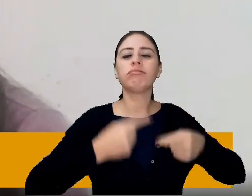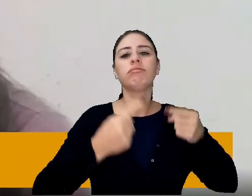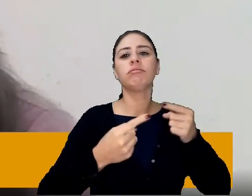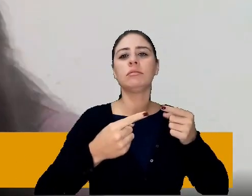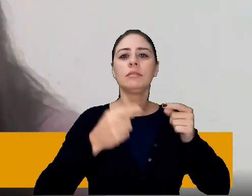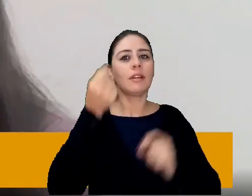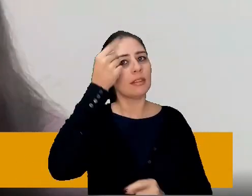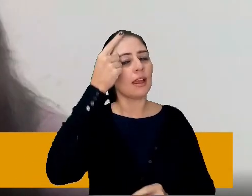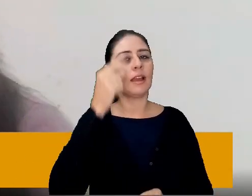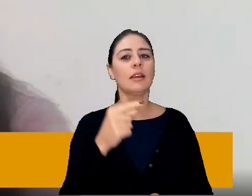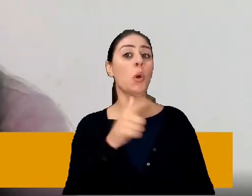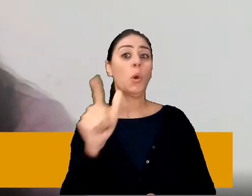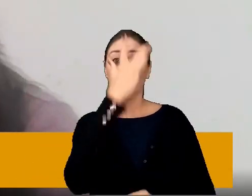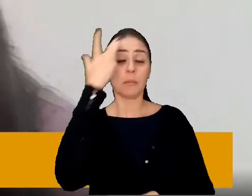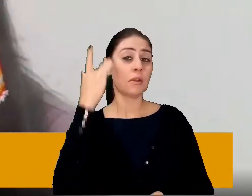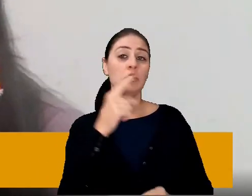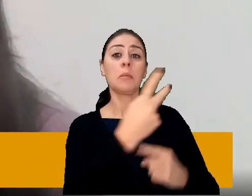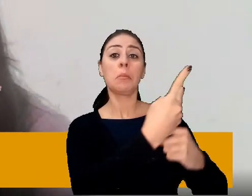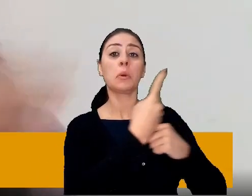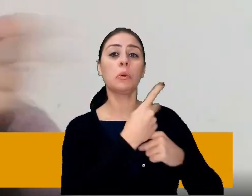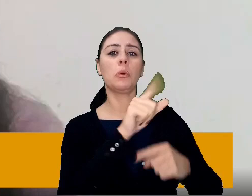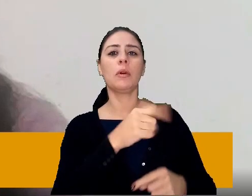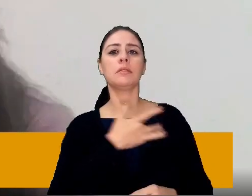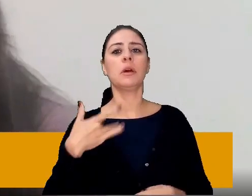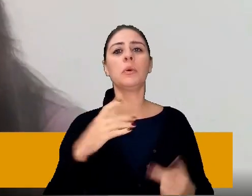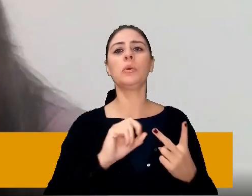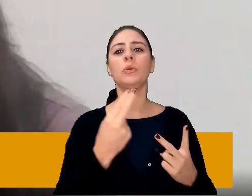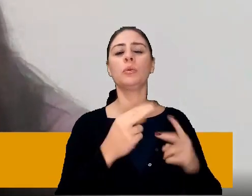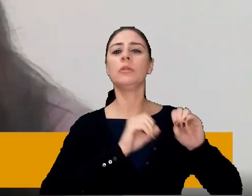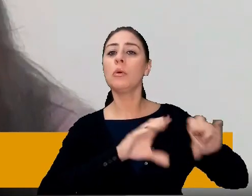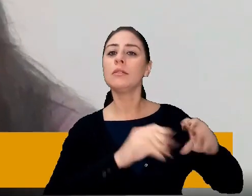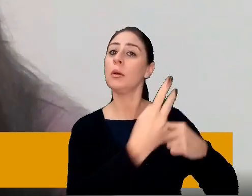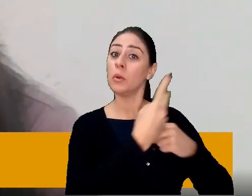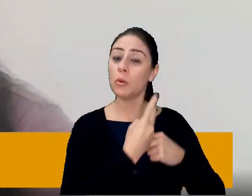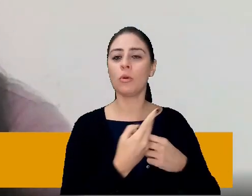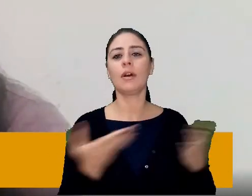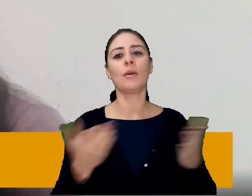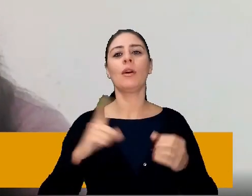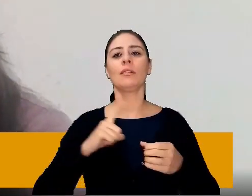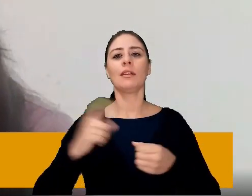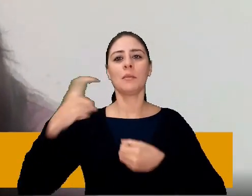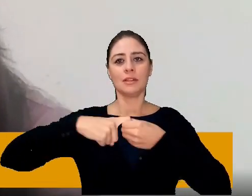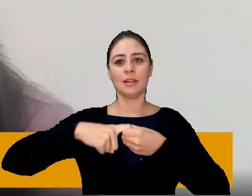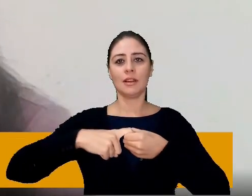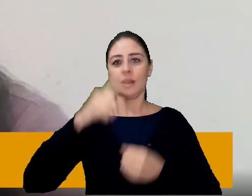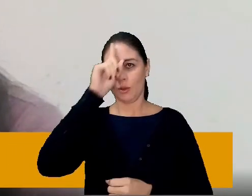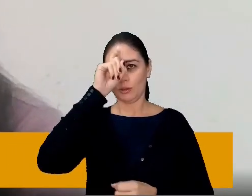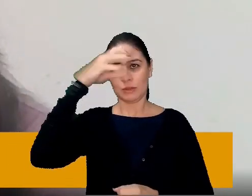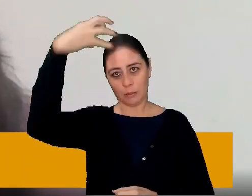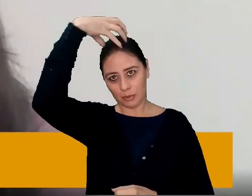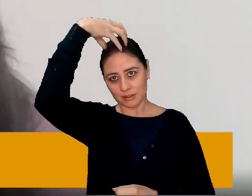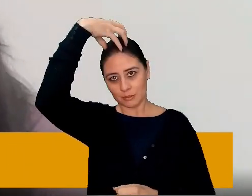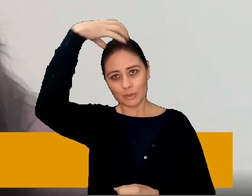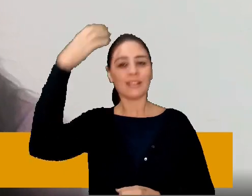ideia. Aí o outro, fulano me procurou da educação ou da saúde, que nem agora a gente vai ter uma parceria com o Pequeno Príncipe, que é uma liderança que conseguiu, que a